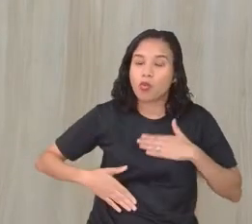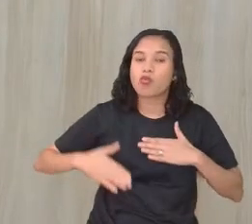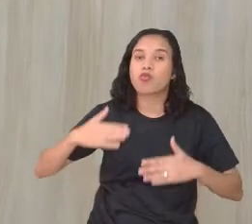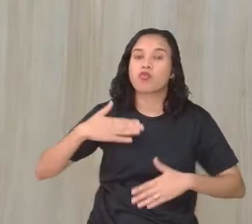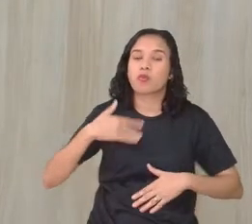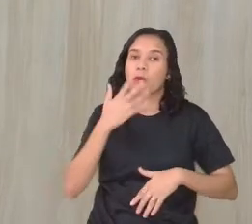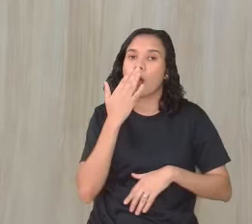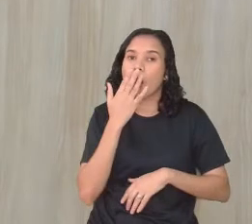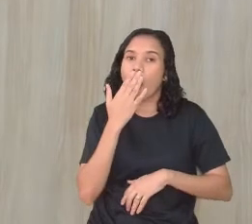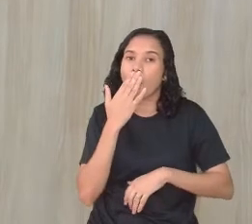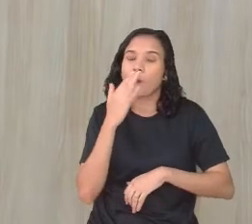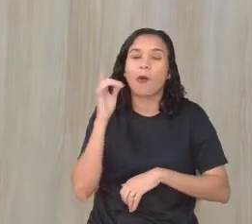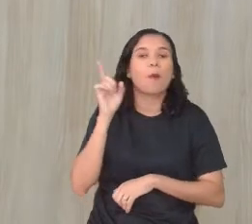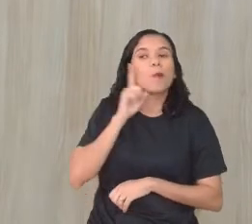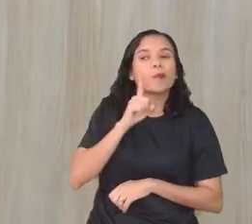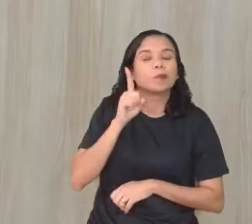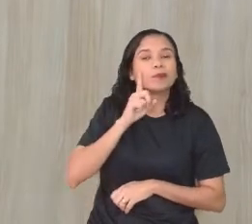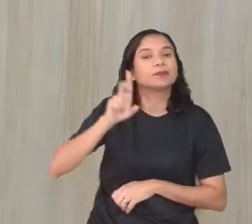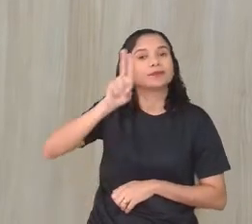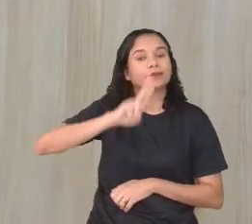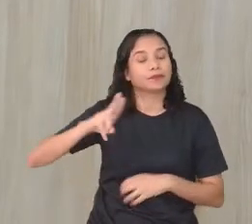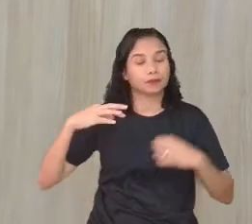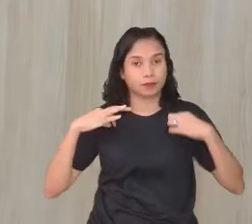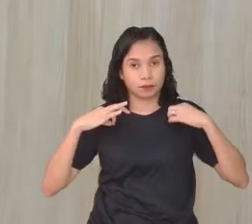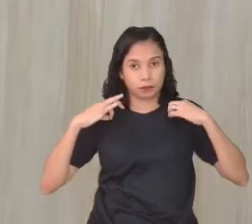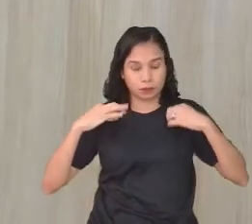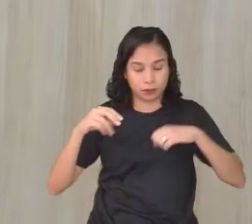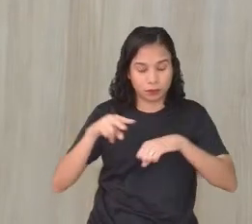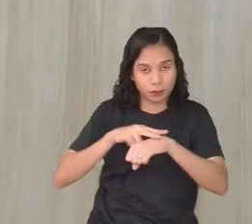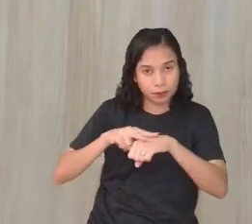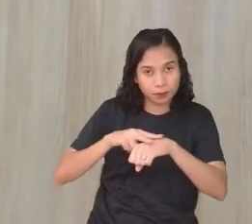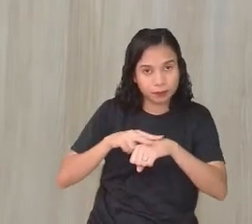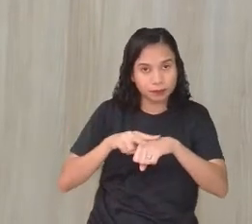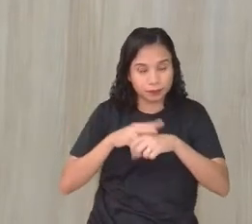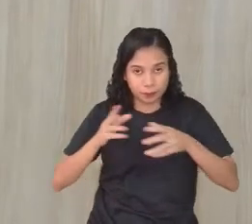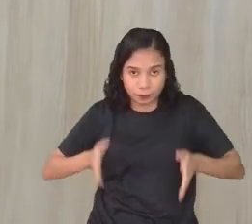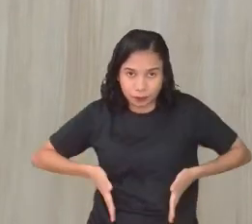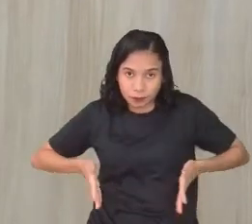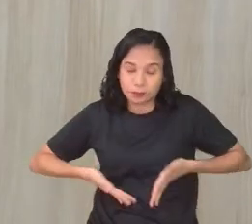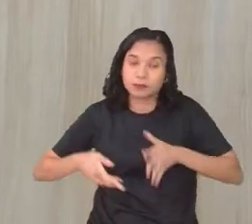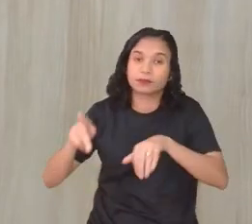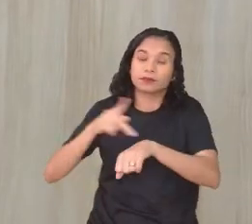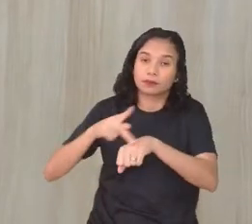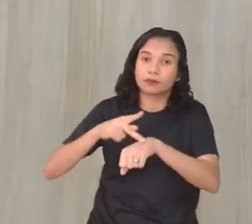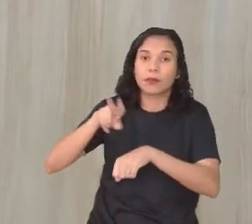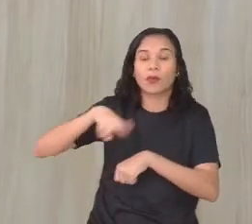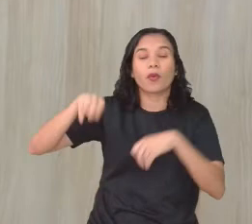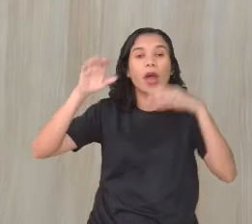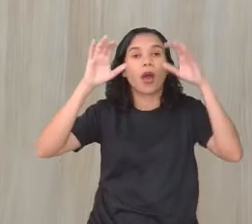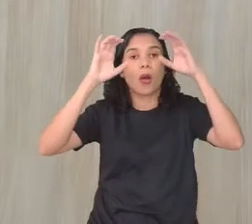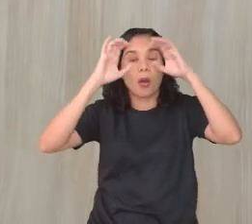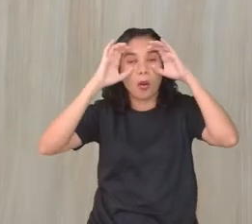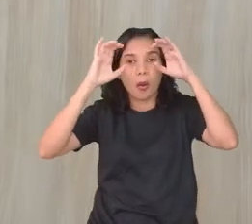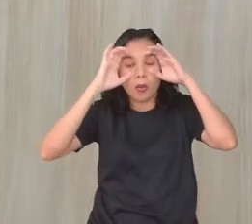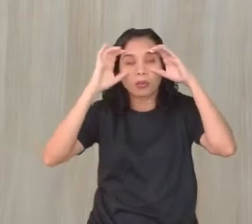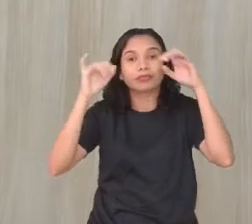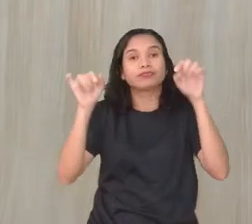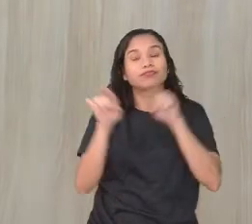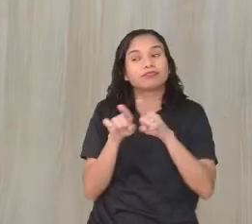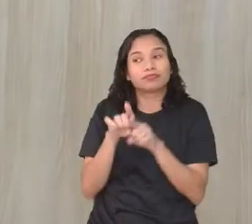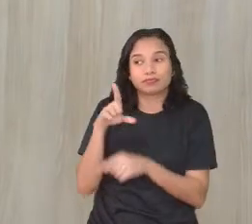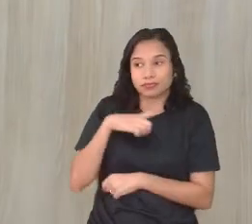parda, visto camisa verde, calça preta, uso óculos e